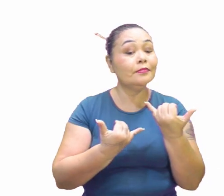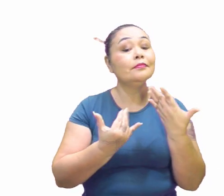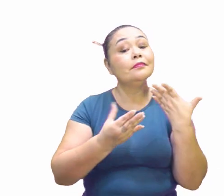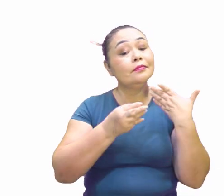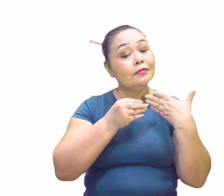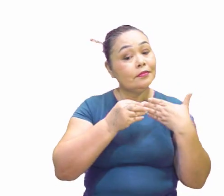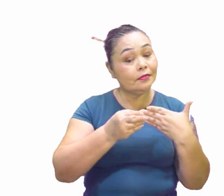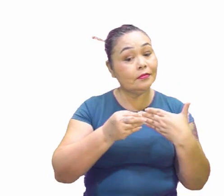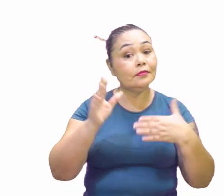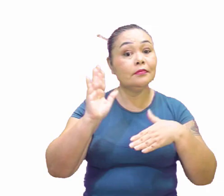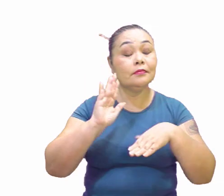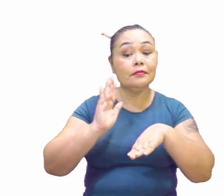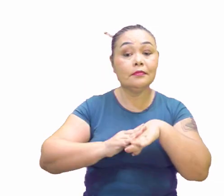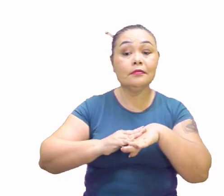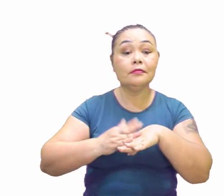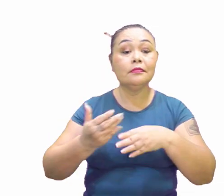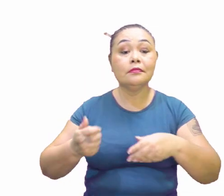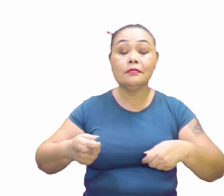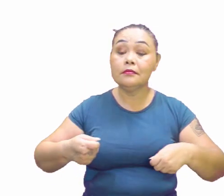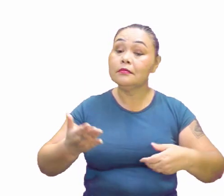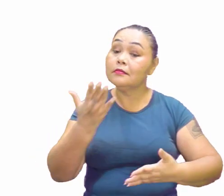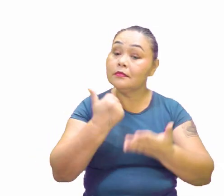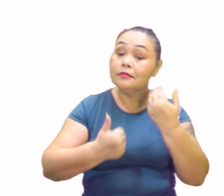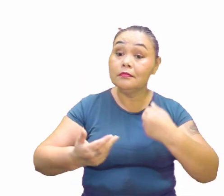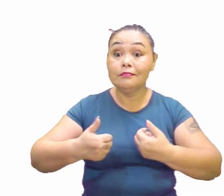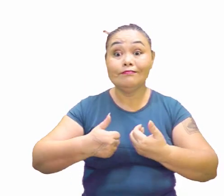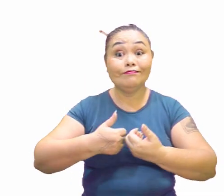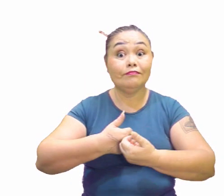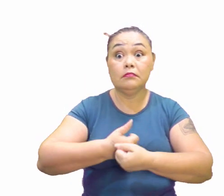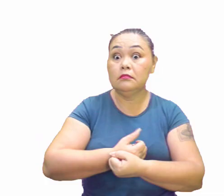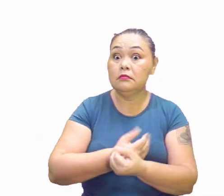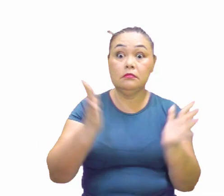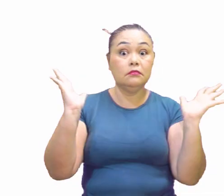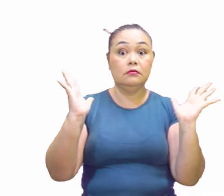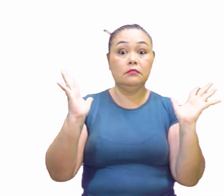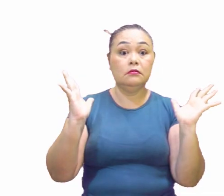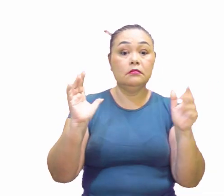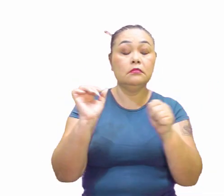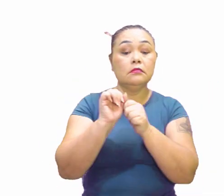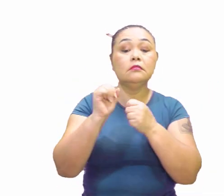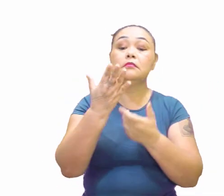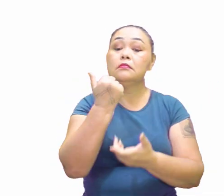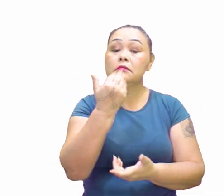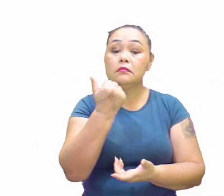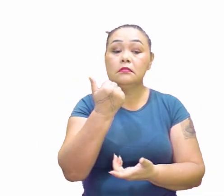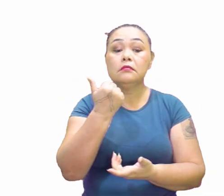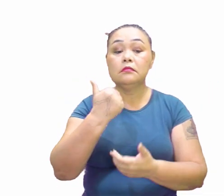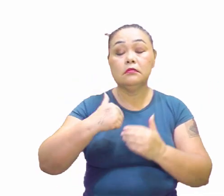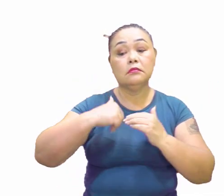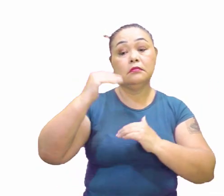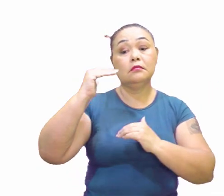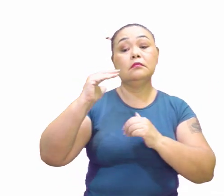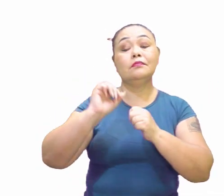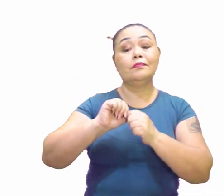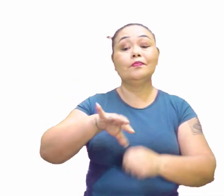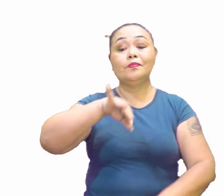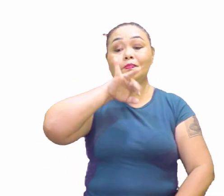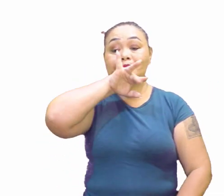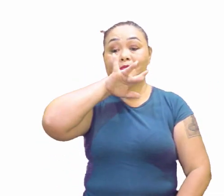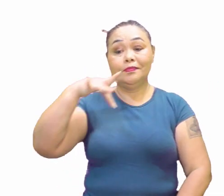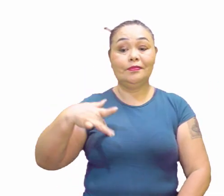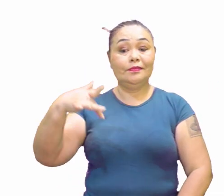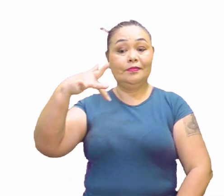brinquedos, o que induz ainda mais o consumo descontrolado desses alimentos altamente